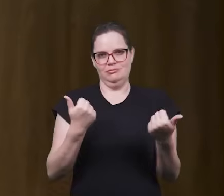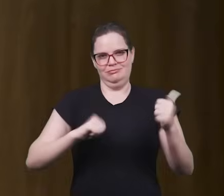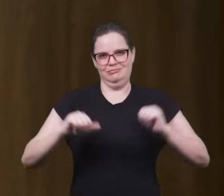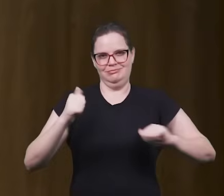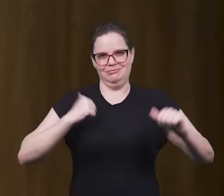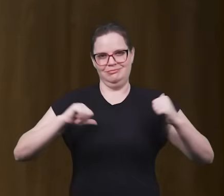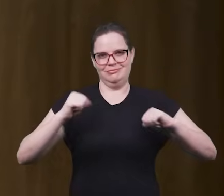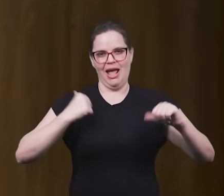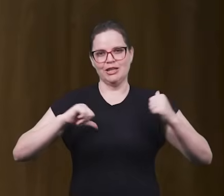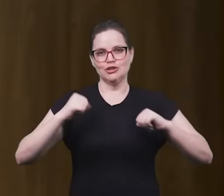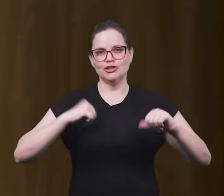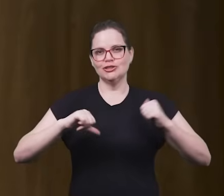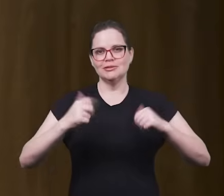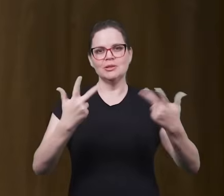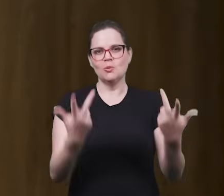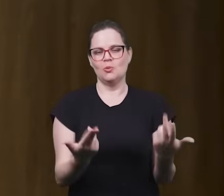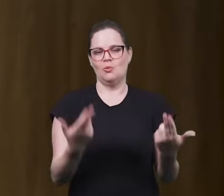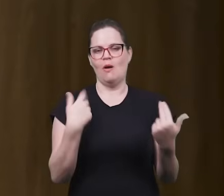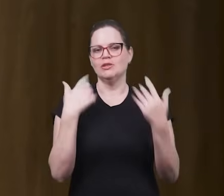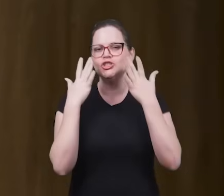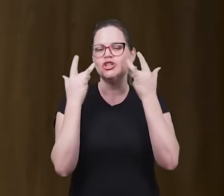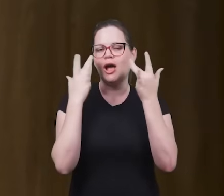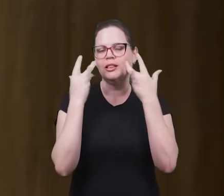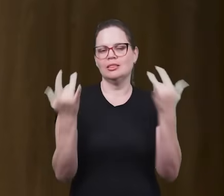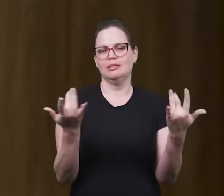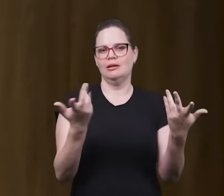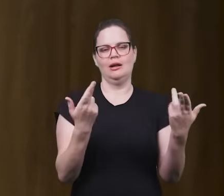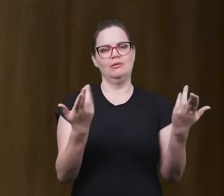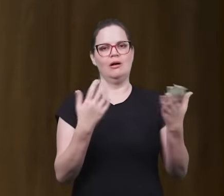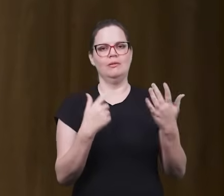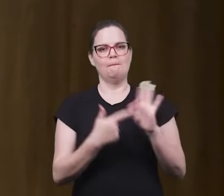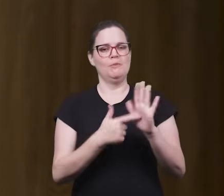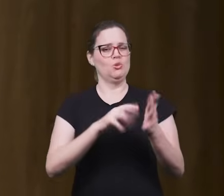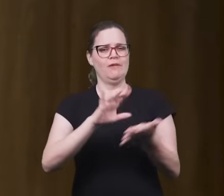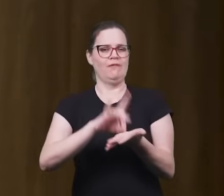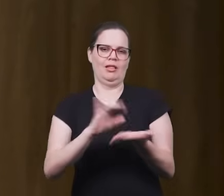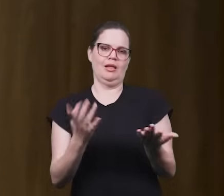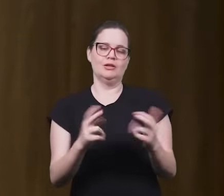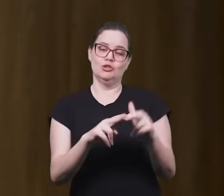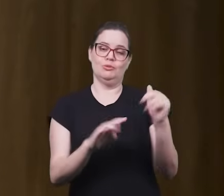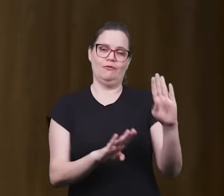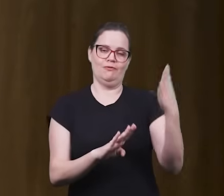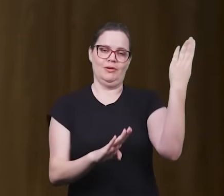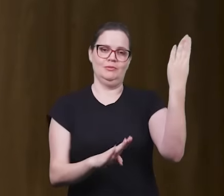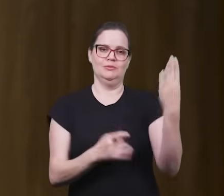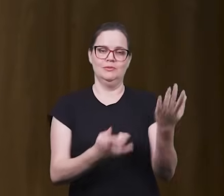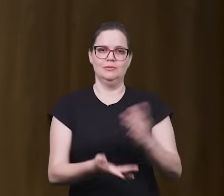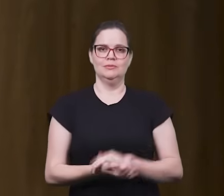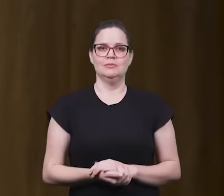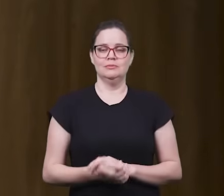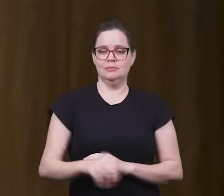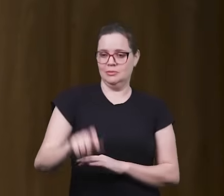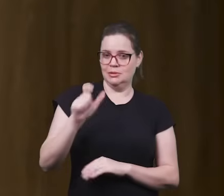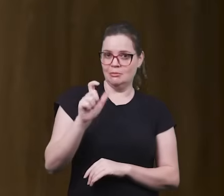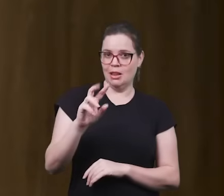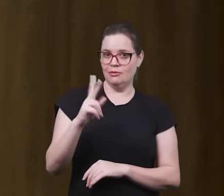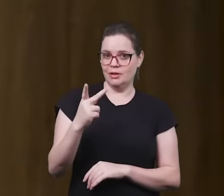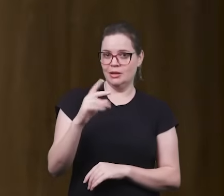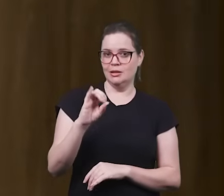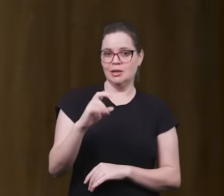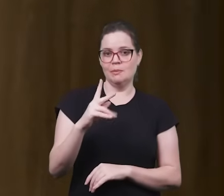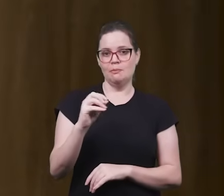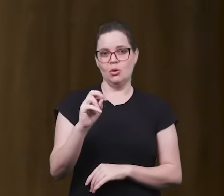No entanto, o Senhor aqui ele aplicou esse termo